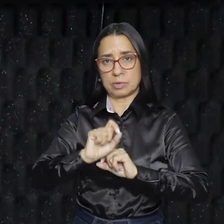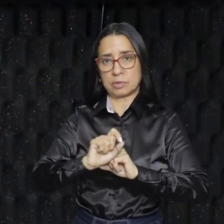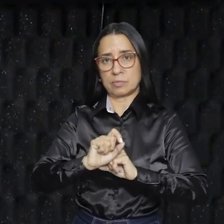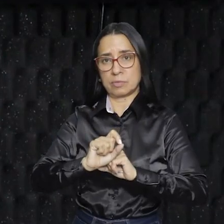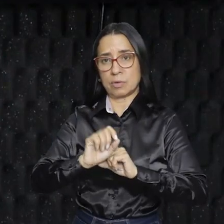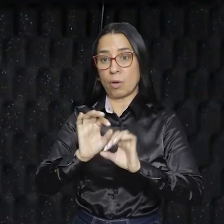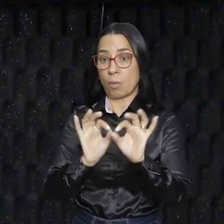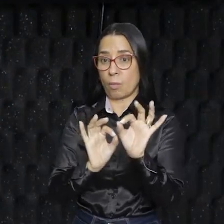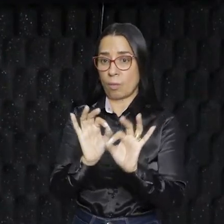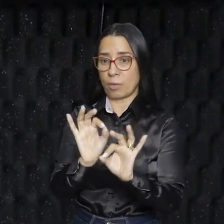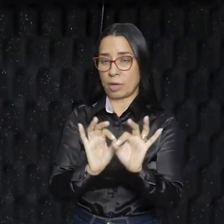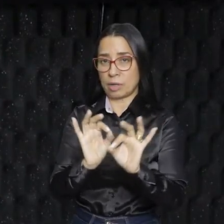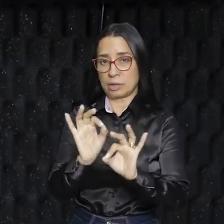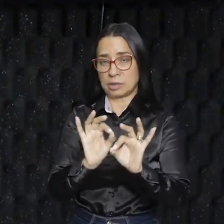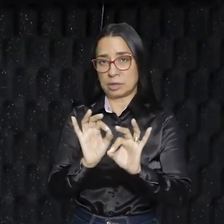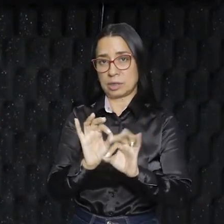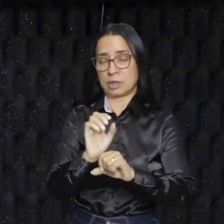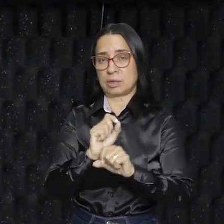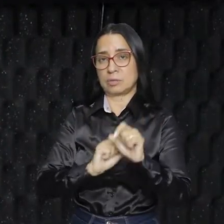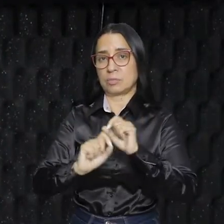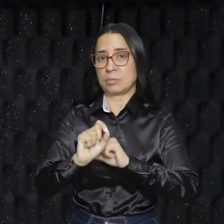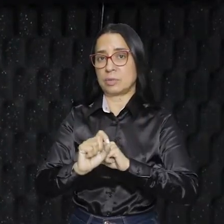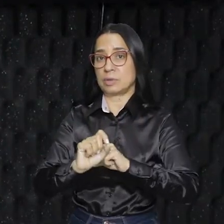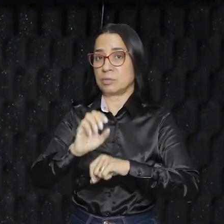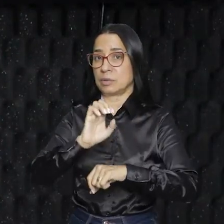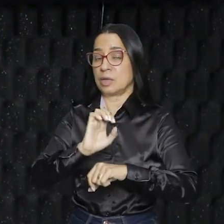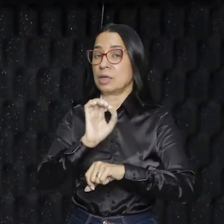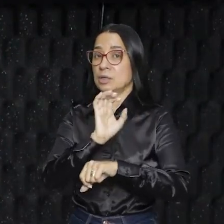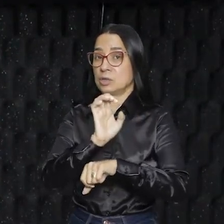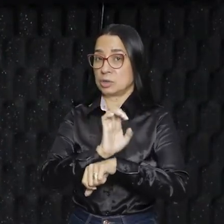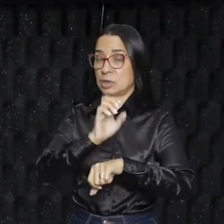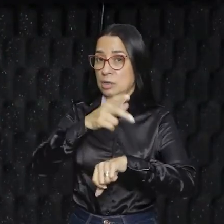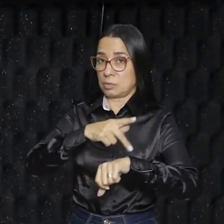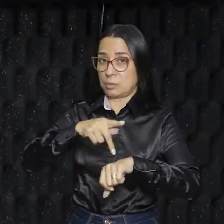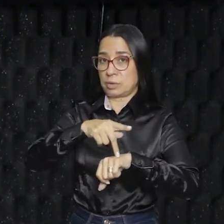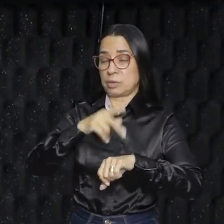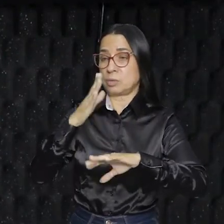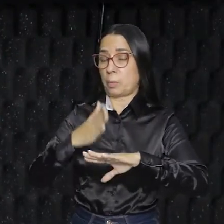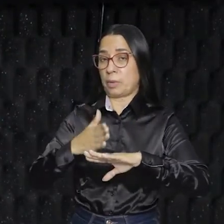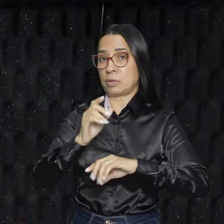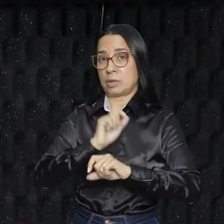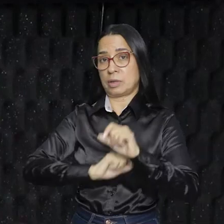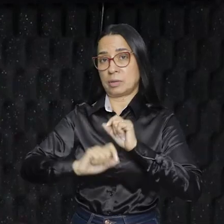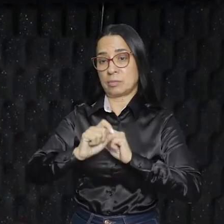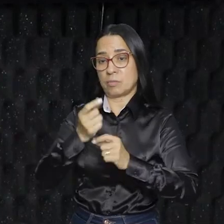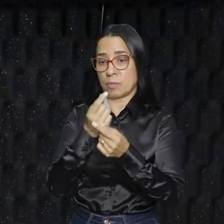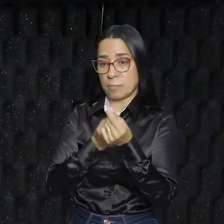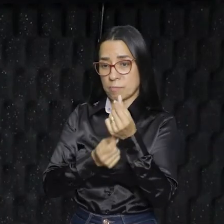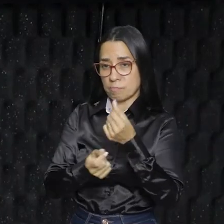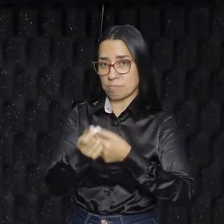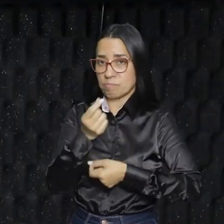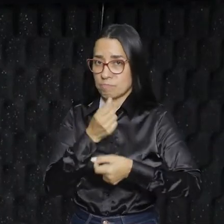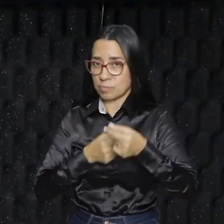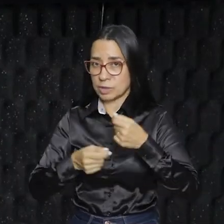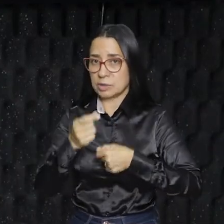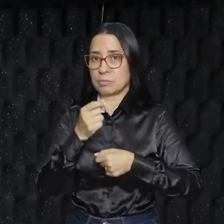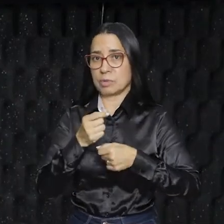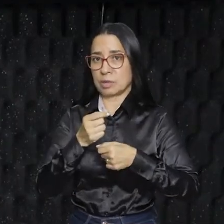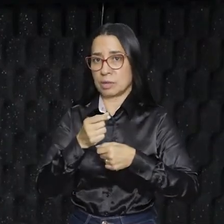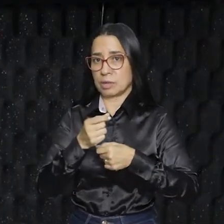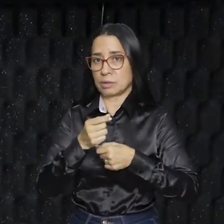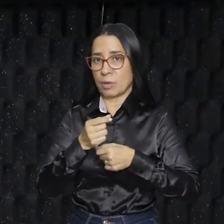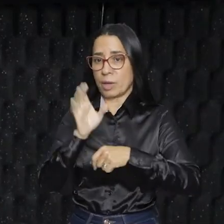dirigido pelos estados modernos, o movimento que foi financiado pelos